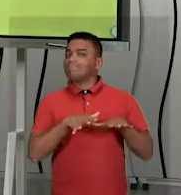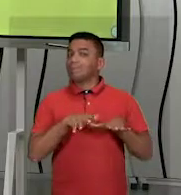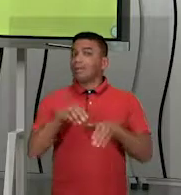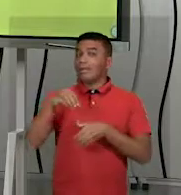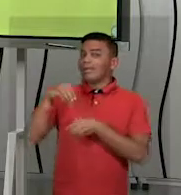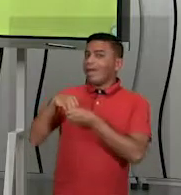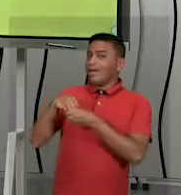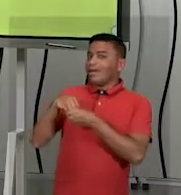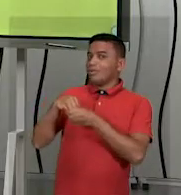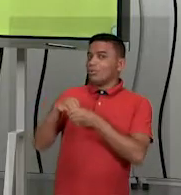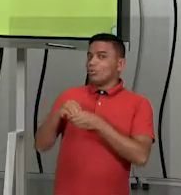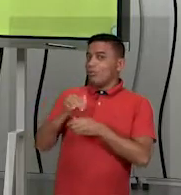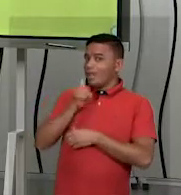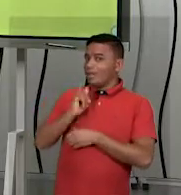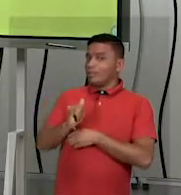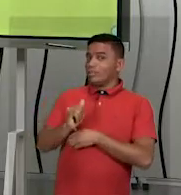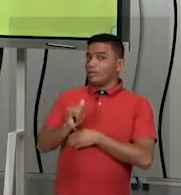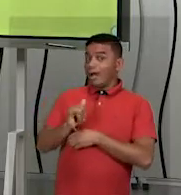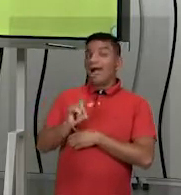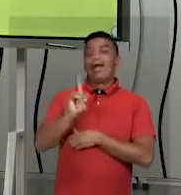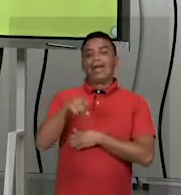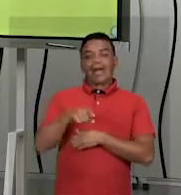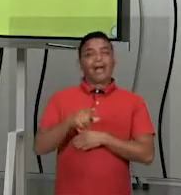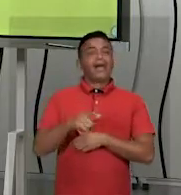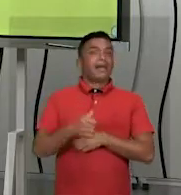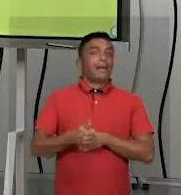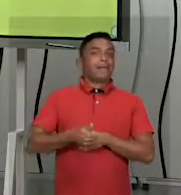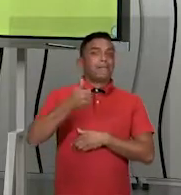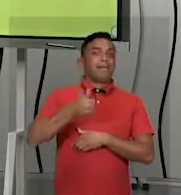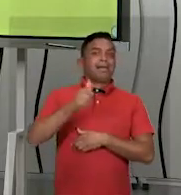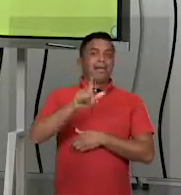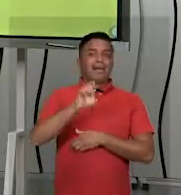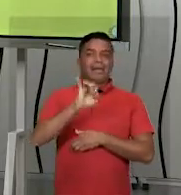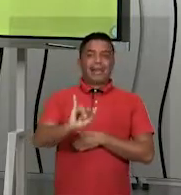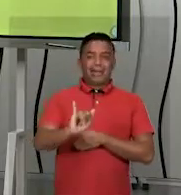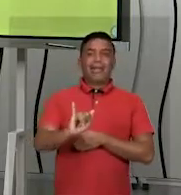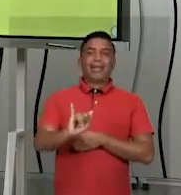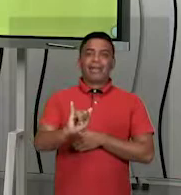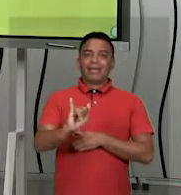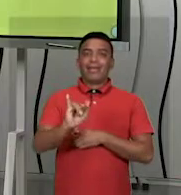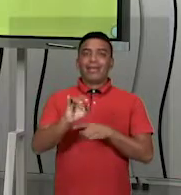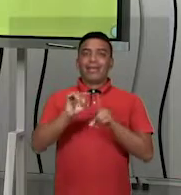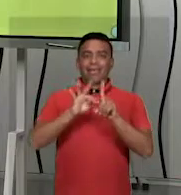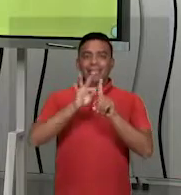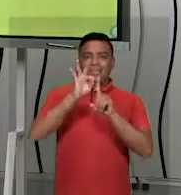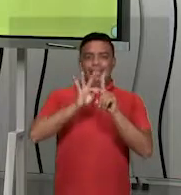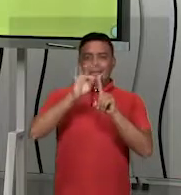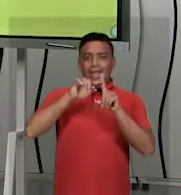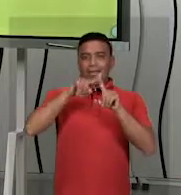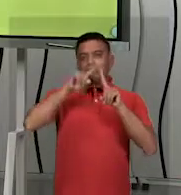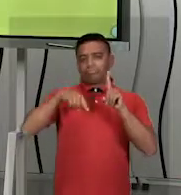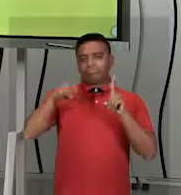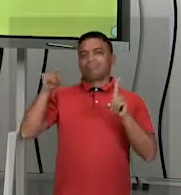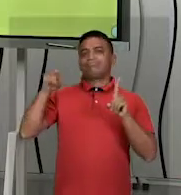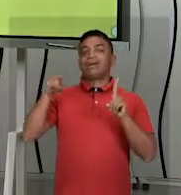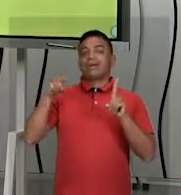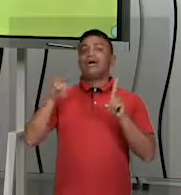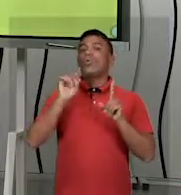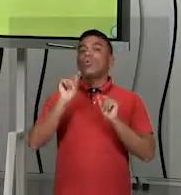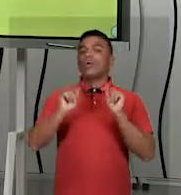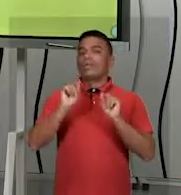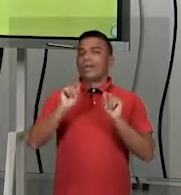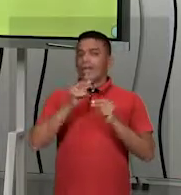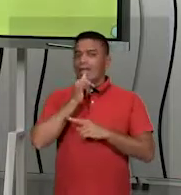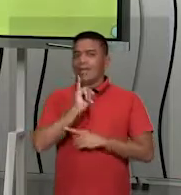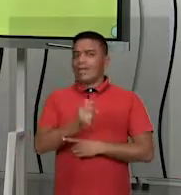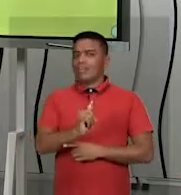a primeira lei da termodinâmica. A primeira lei da termodinâmica, ela diz exatamente qual é esse balanço